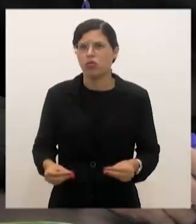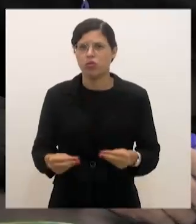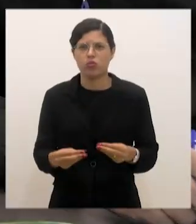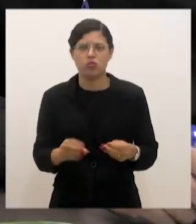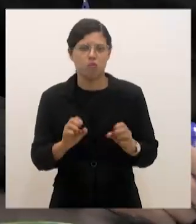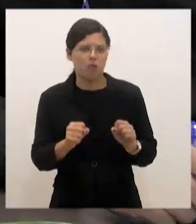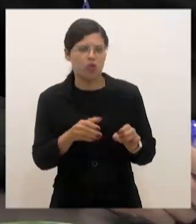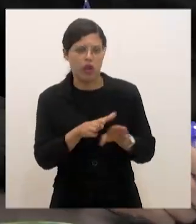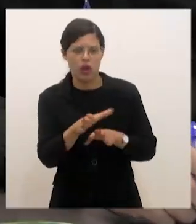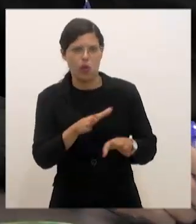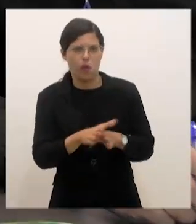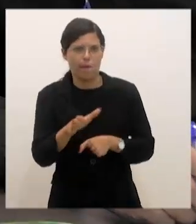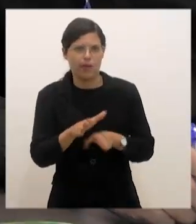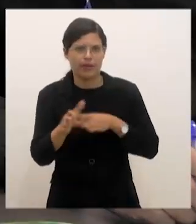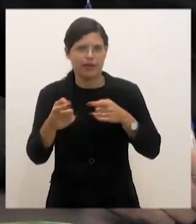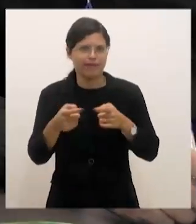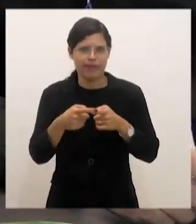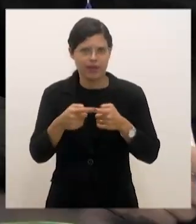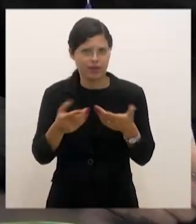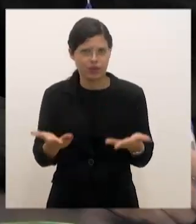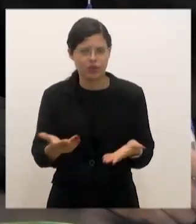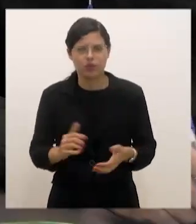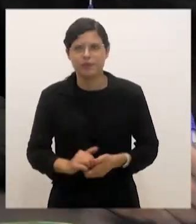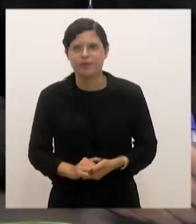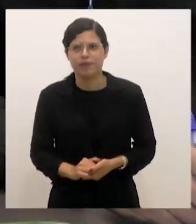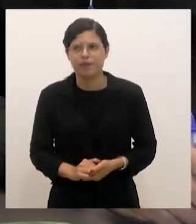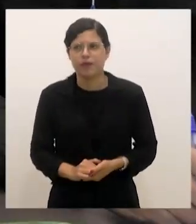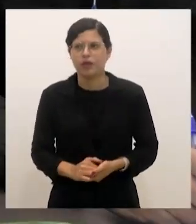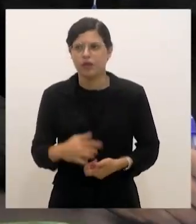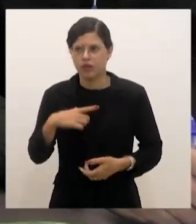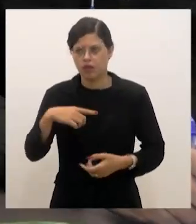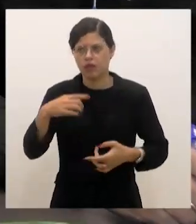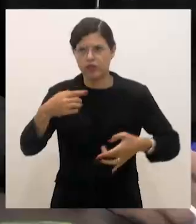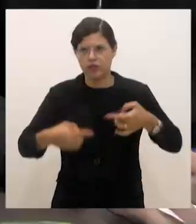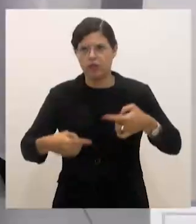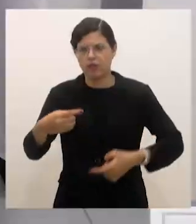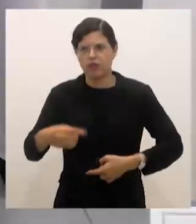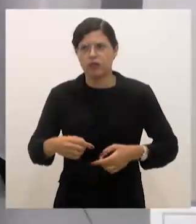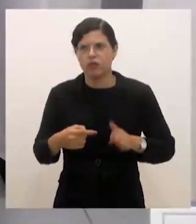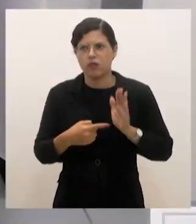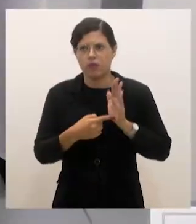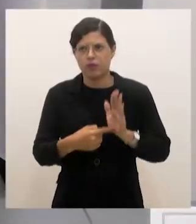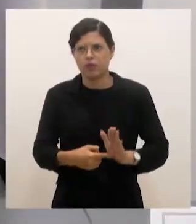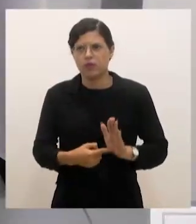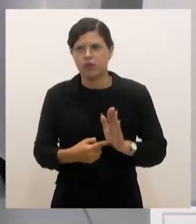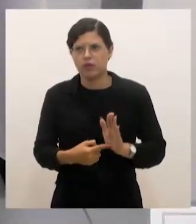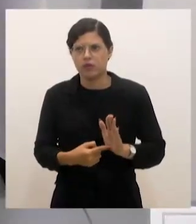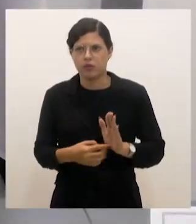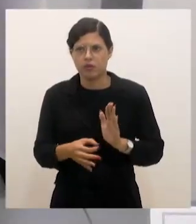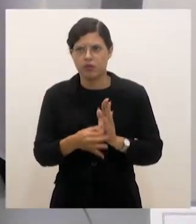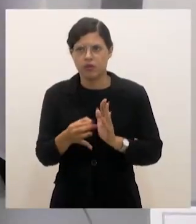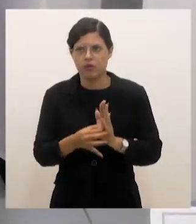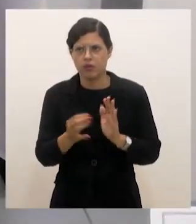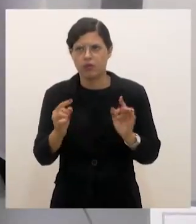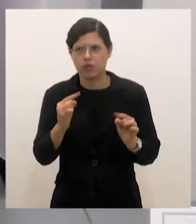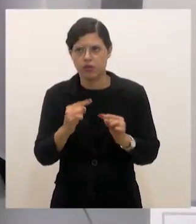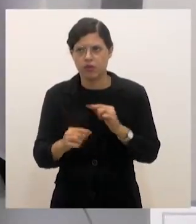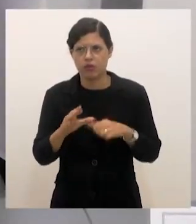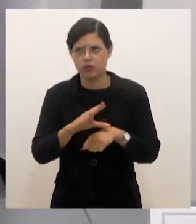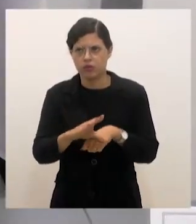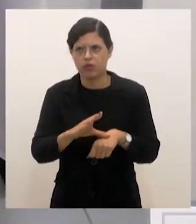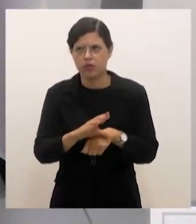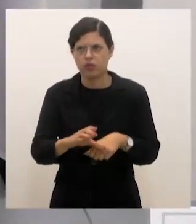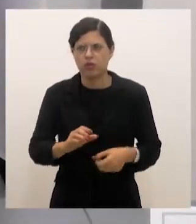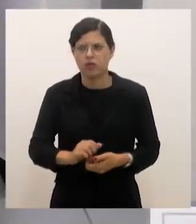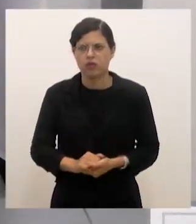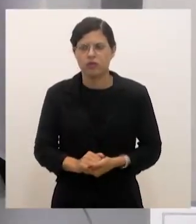médico, né? Então eu me lembro que houve essa discussão. Eu vou apresentar um parecer pela inconstitucionalidade. Presidente.